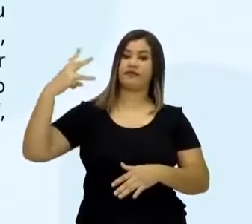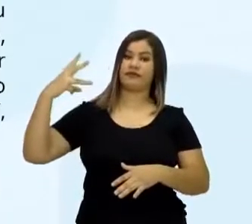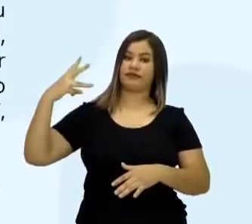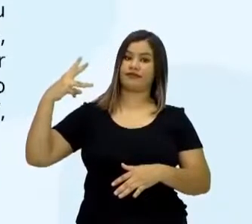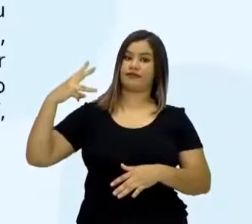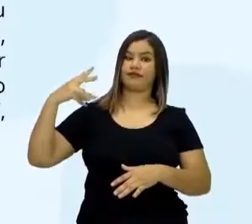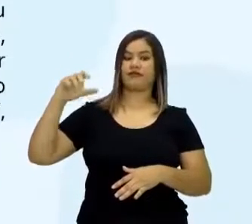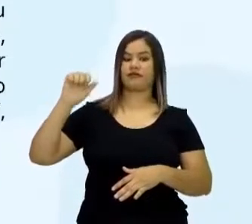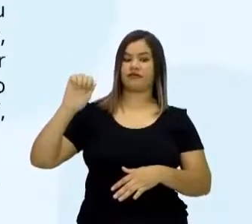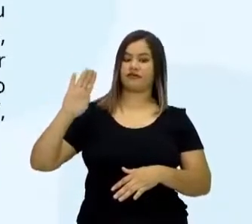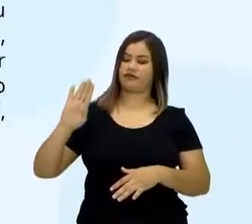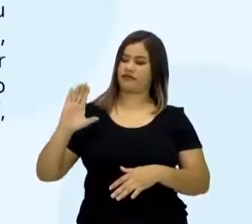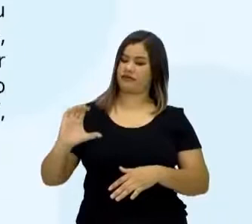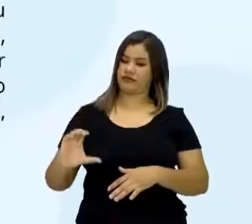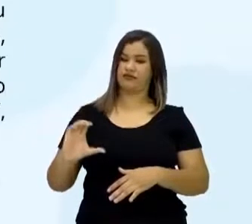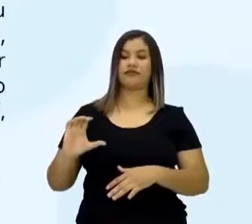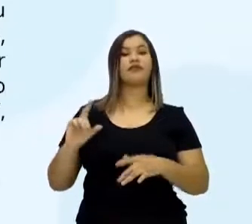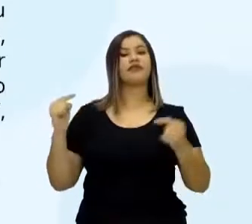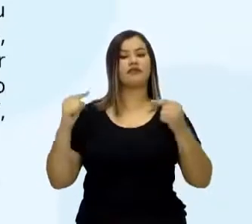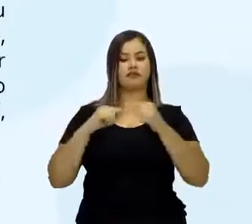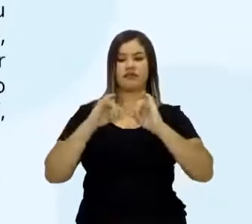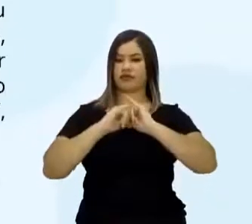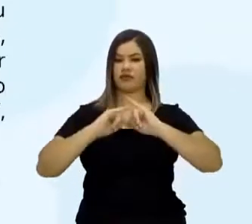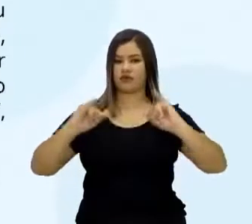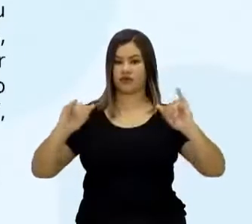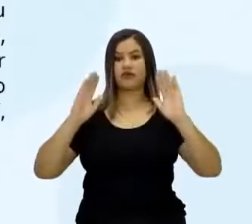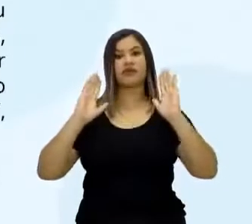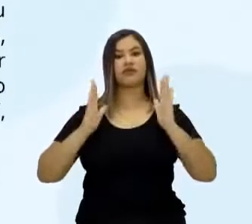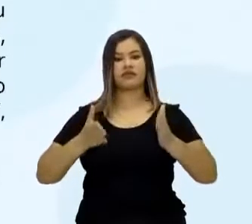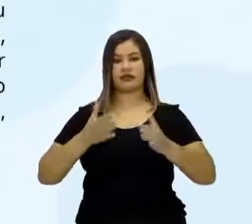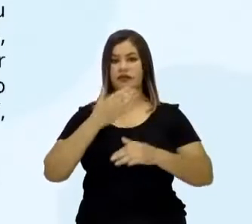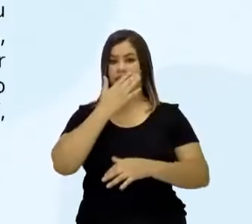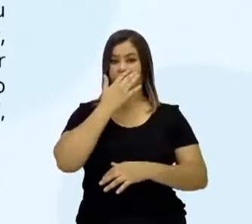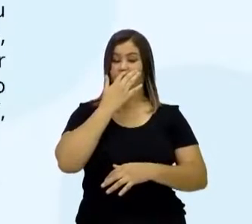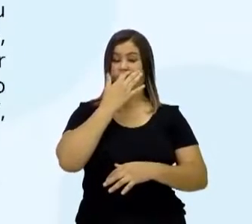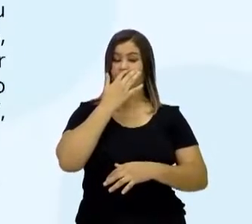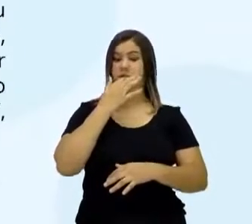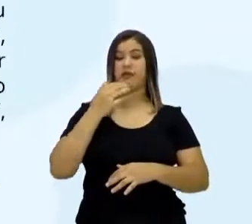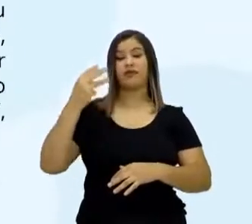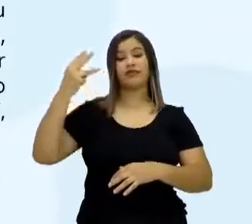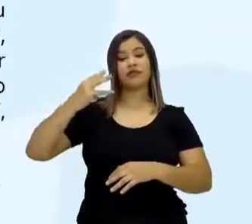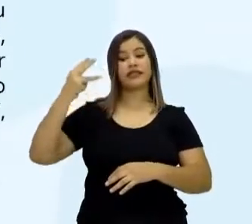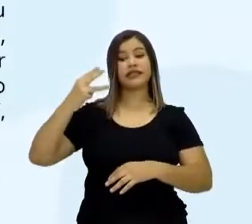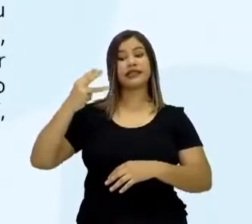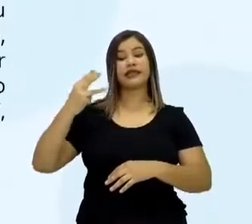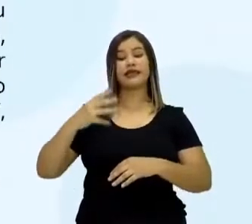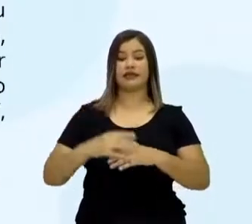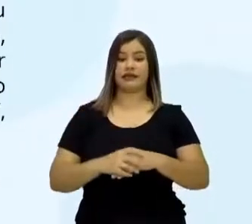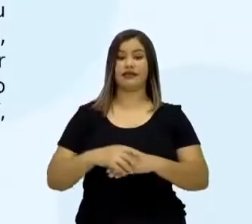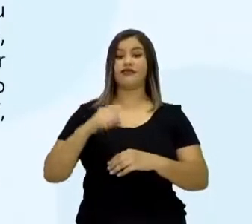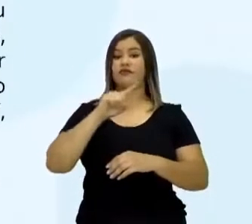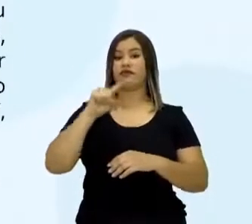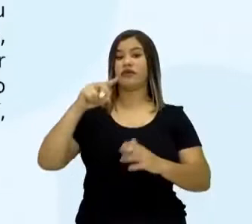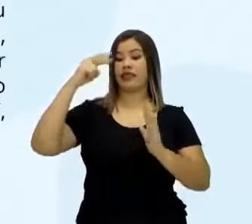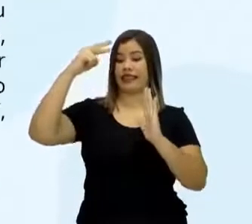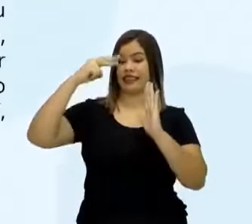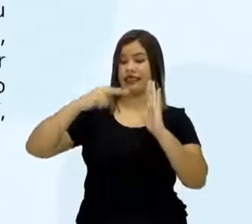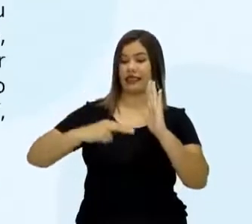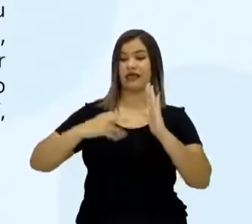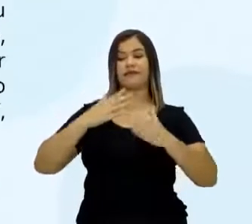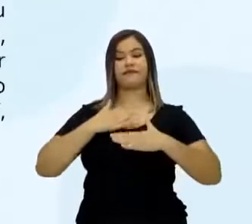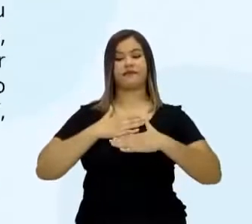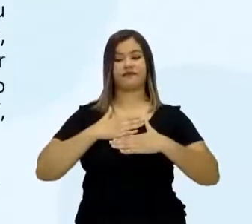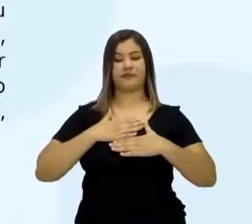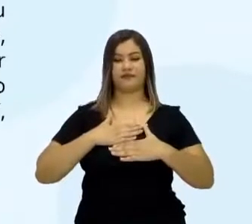aí de uma notícia já, tá? Então, nessas 3 partes, eu quero que vocês leiam com calma,